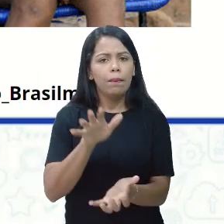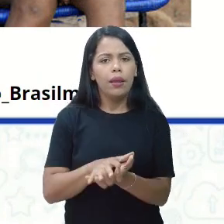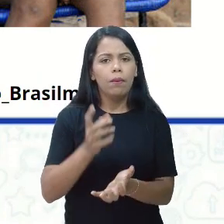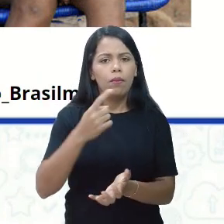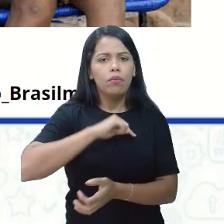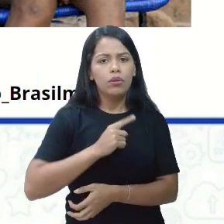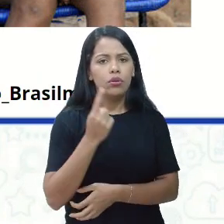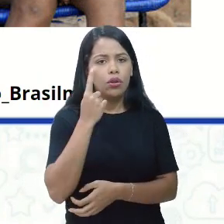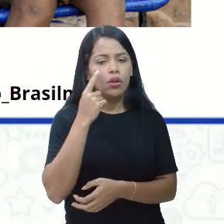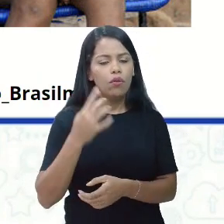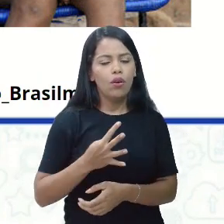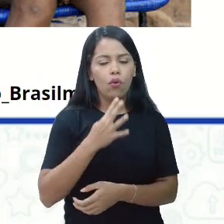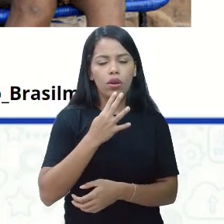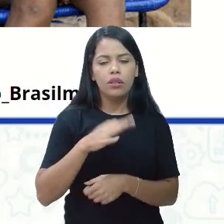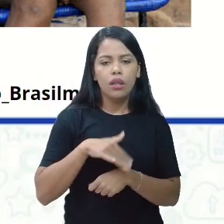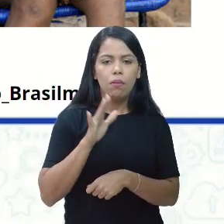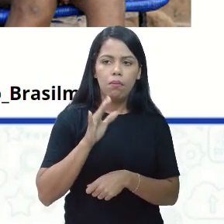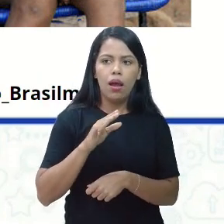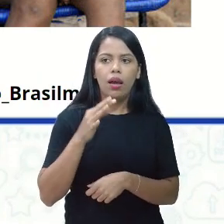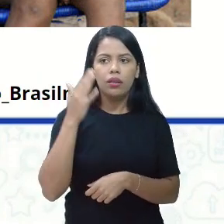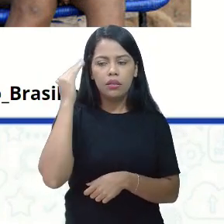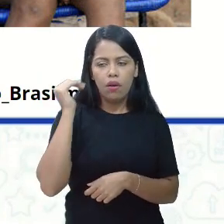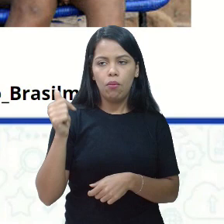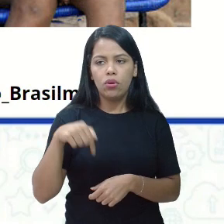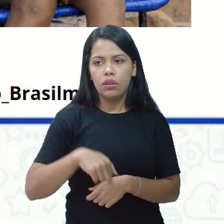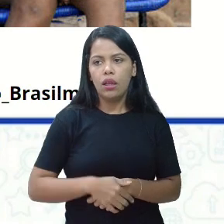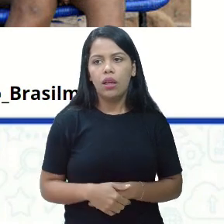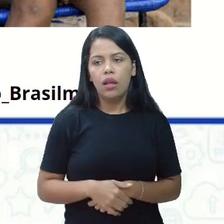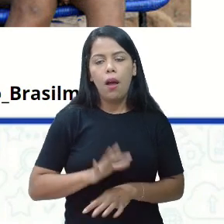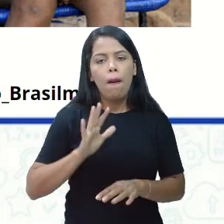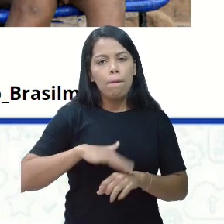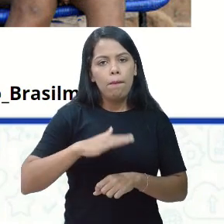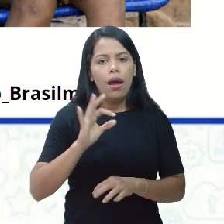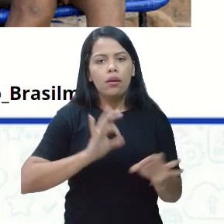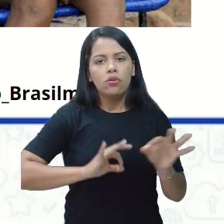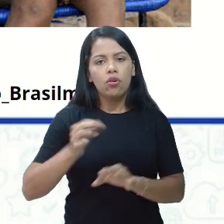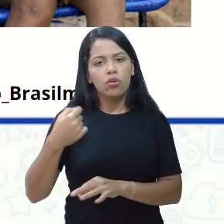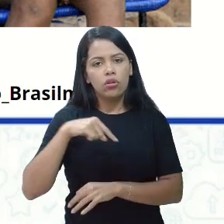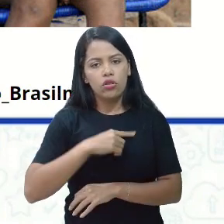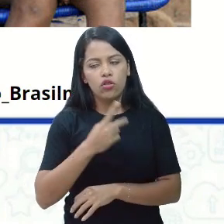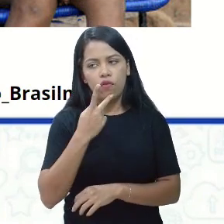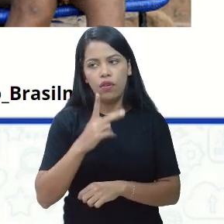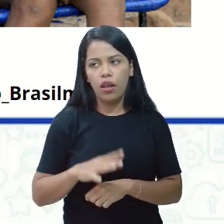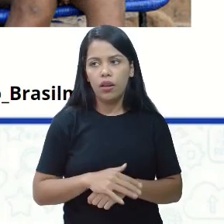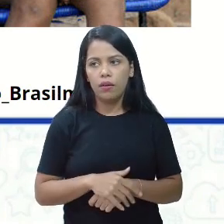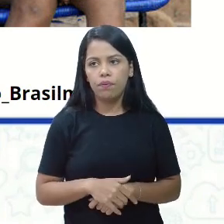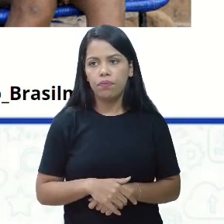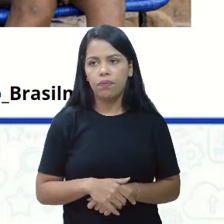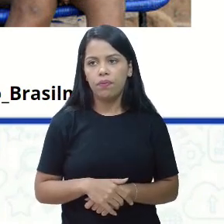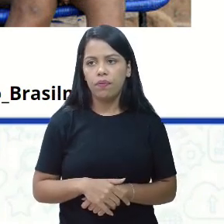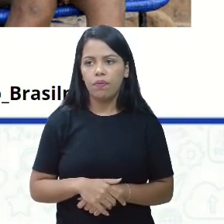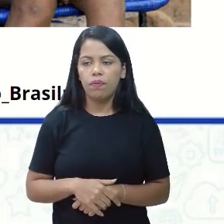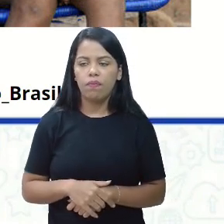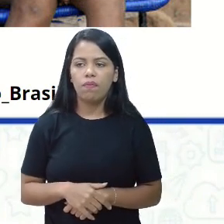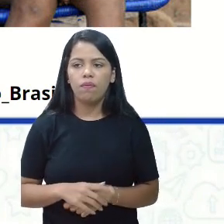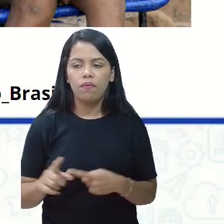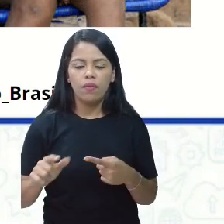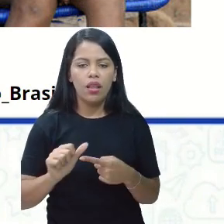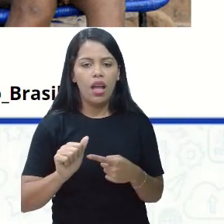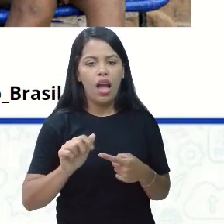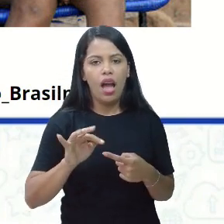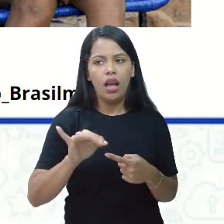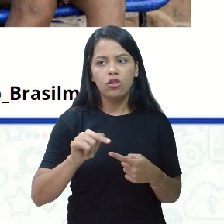conhecer, né, as mais conhecidas aqui em Pernambuco, mais organizadas, digamos assim. Né, tem a Ticum,